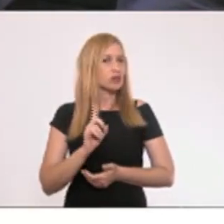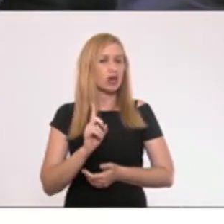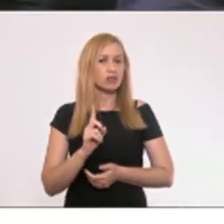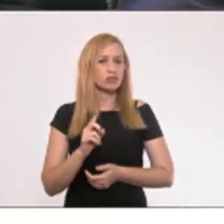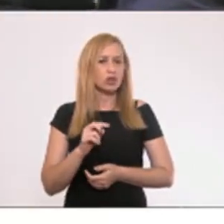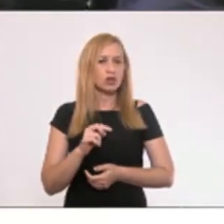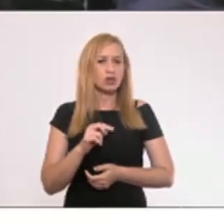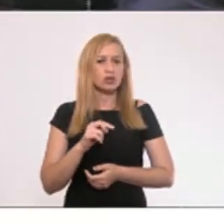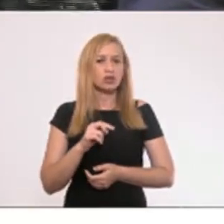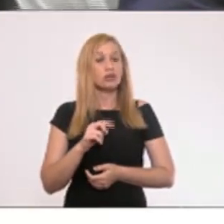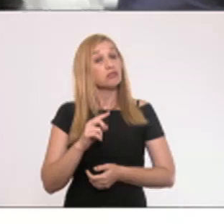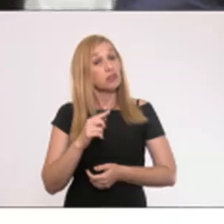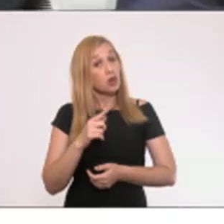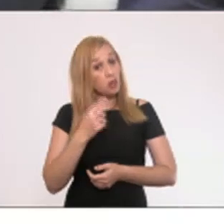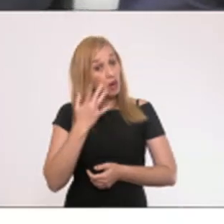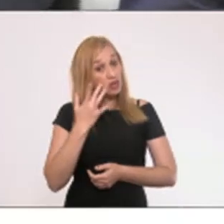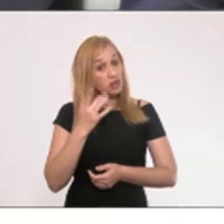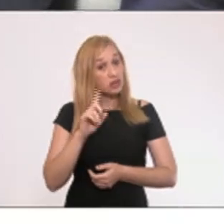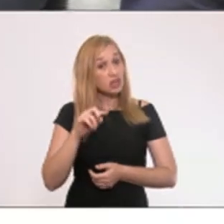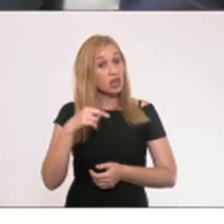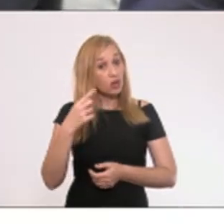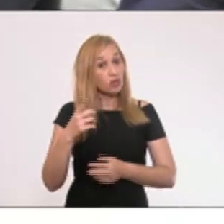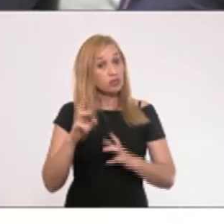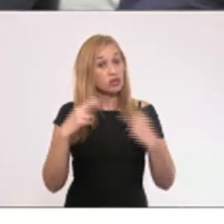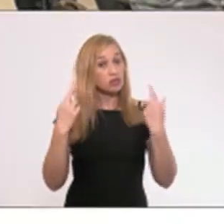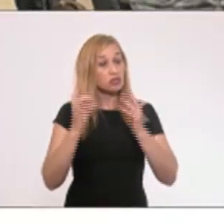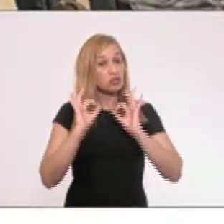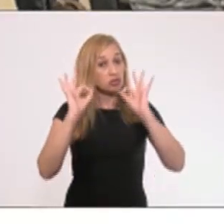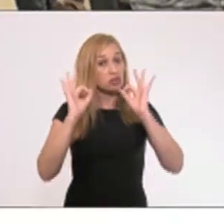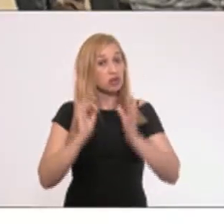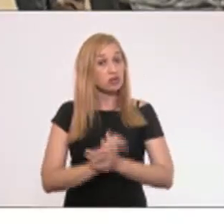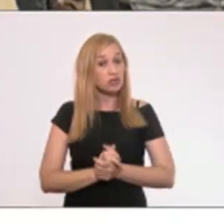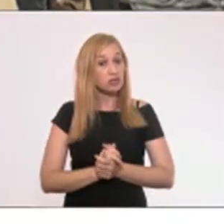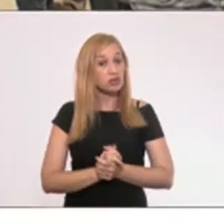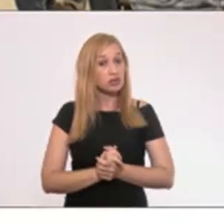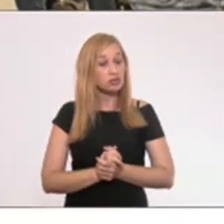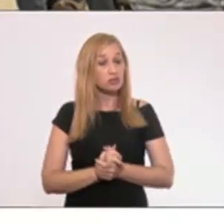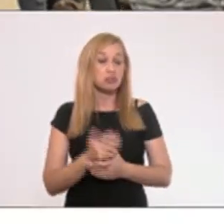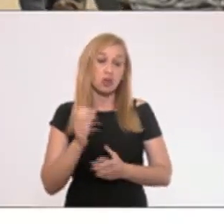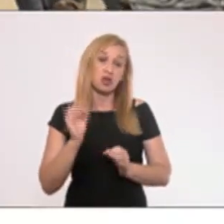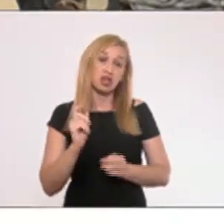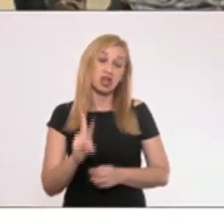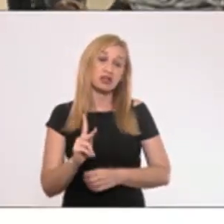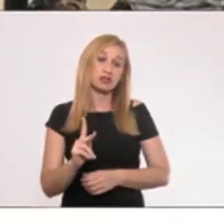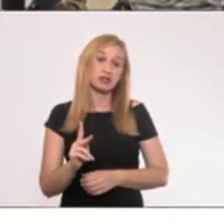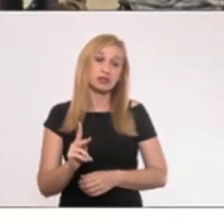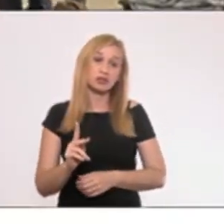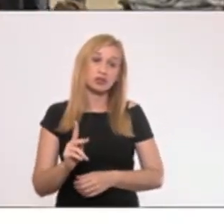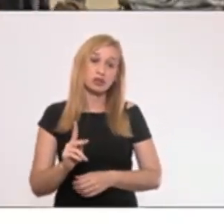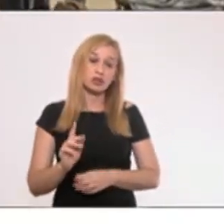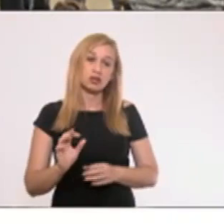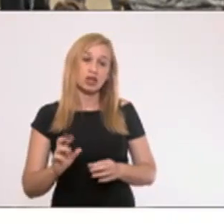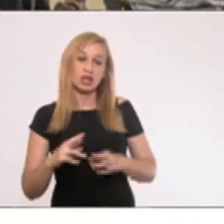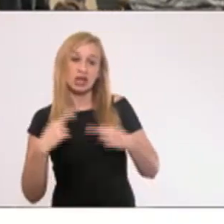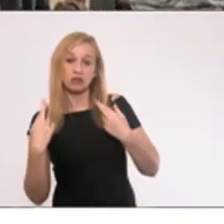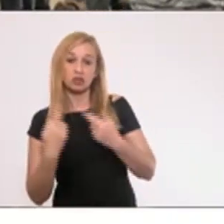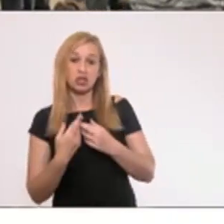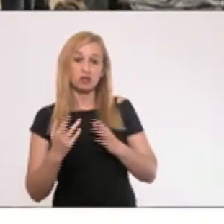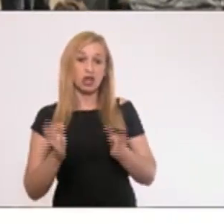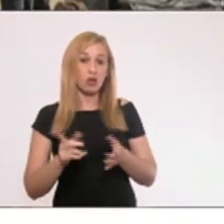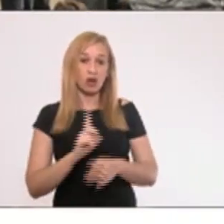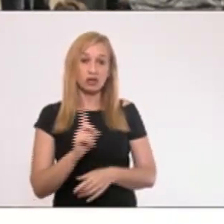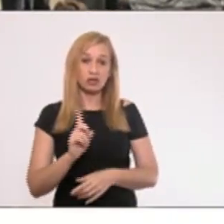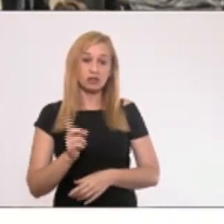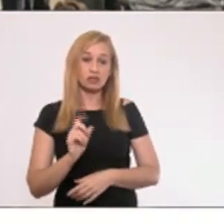dúvida se está na extraordinária. Não, está na ordinária. Na ordinária é a próxima. Ah, ok, perfeito. A ordinária, vamos olhar, porque tem uns vetos e tem